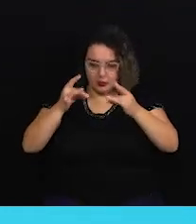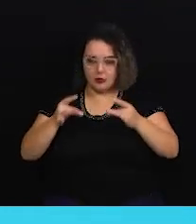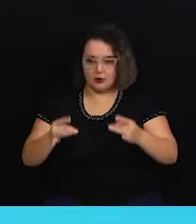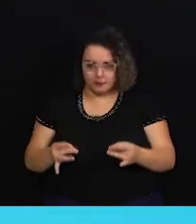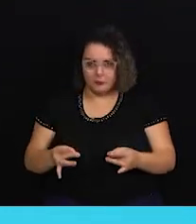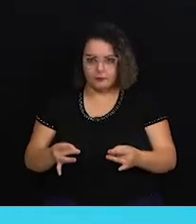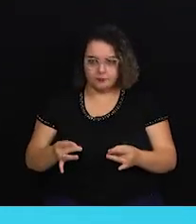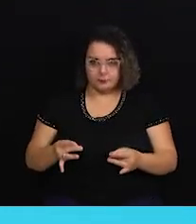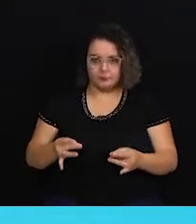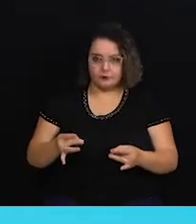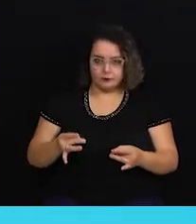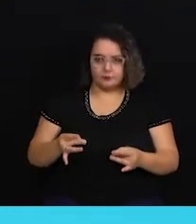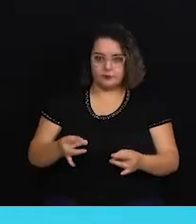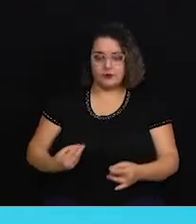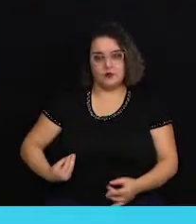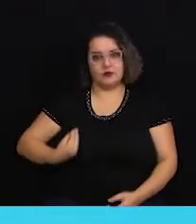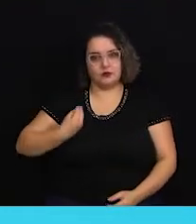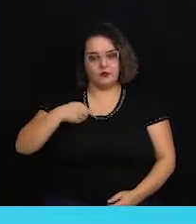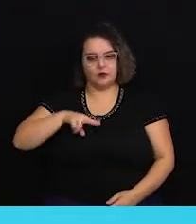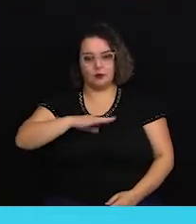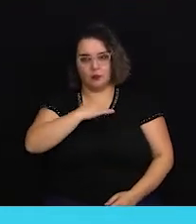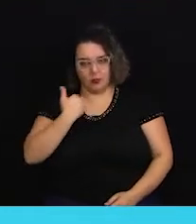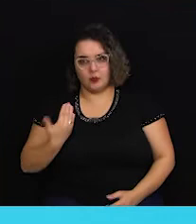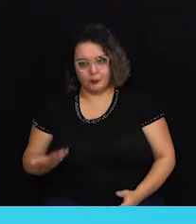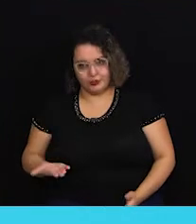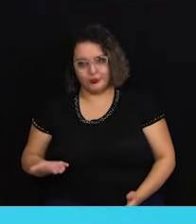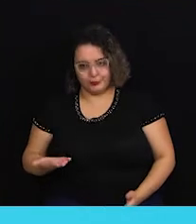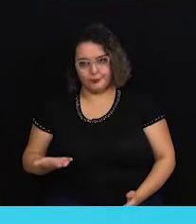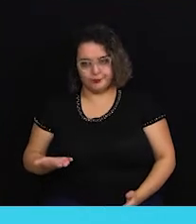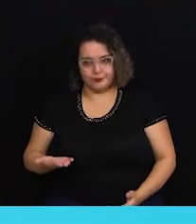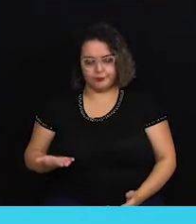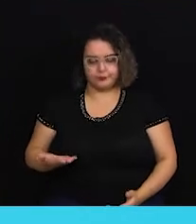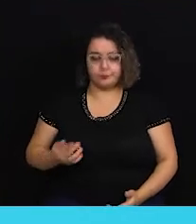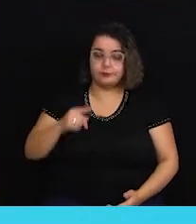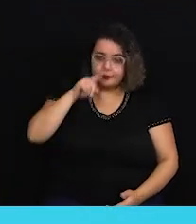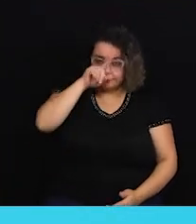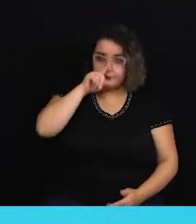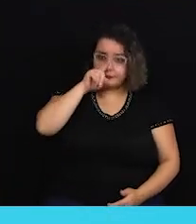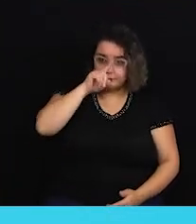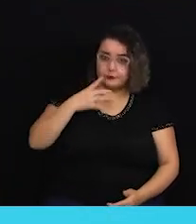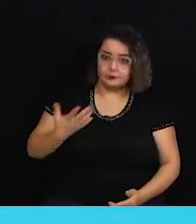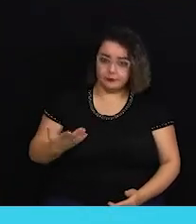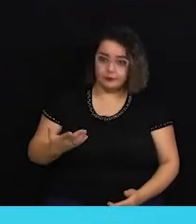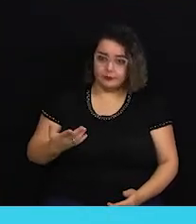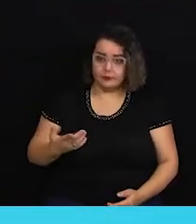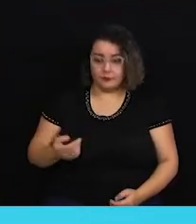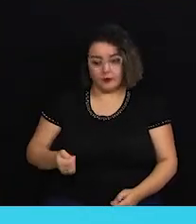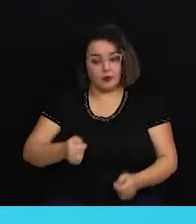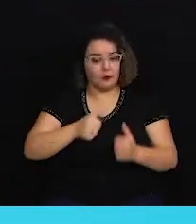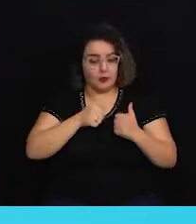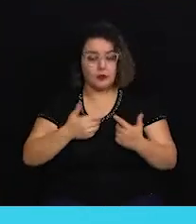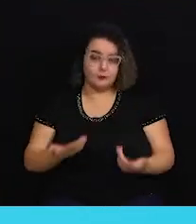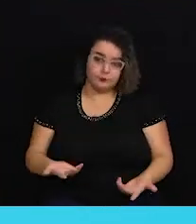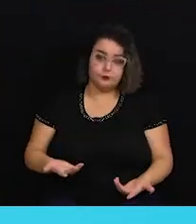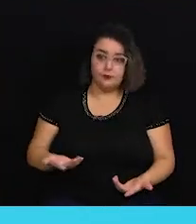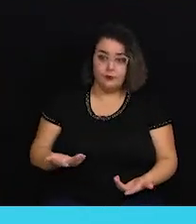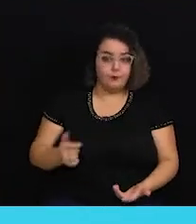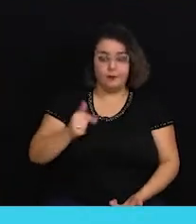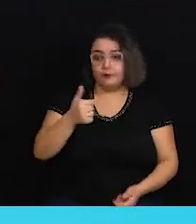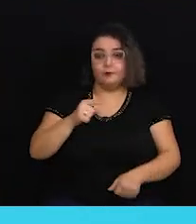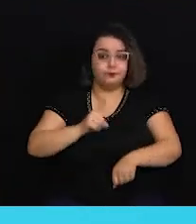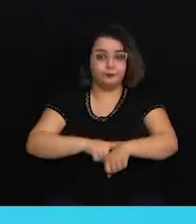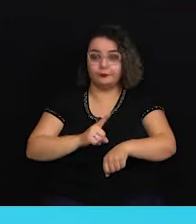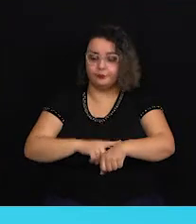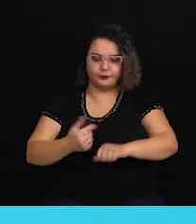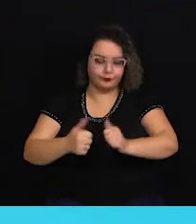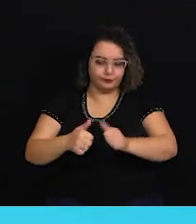determinando se uma situação de vida ou morte. Então, nesses casos aí, o risco pesa-se o risco-benefício, e a gente não tem